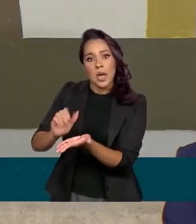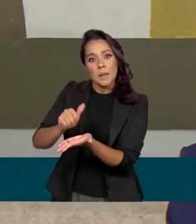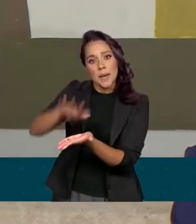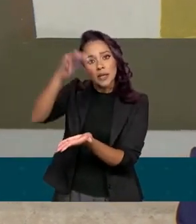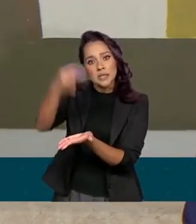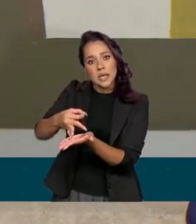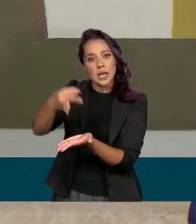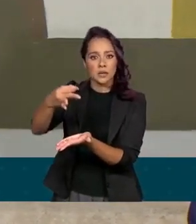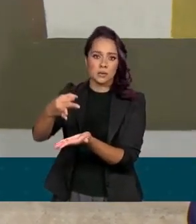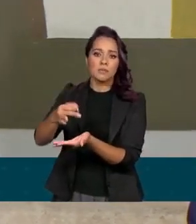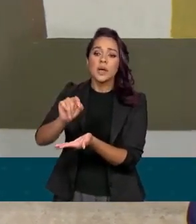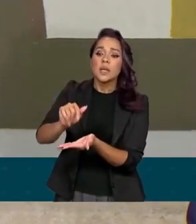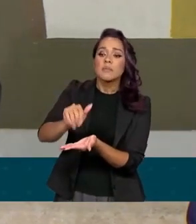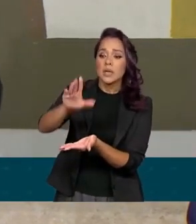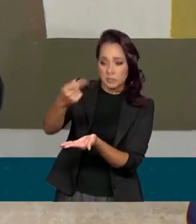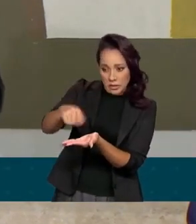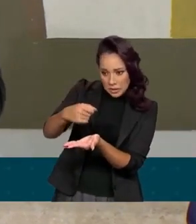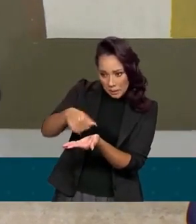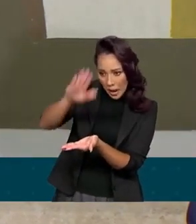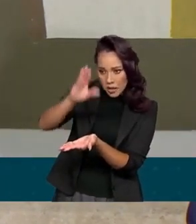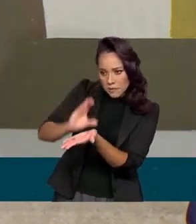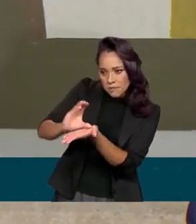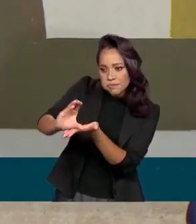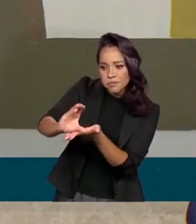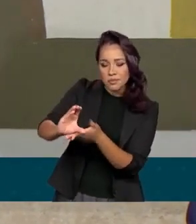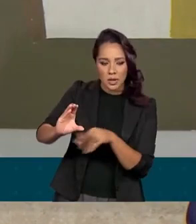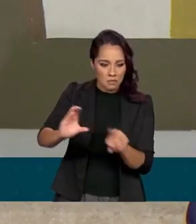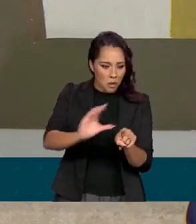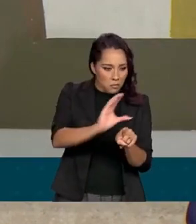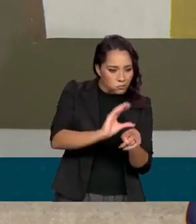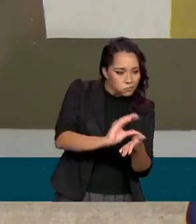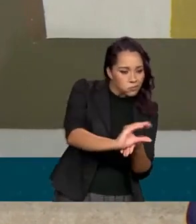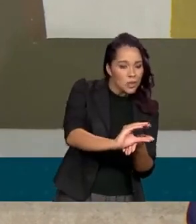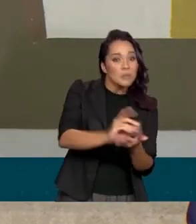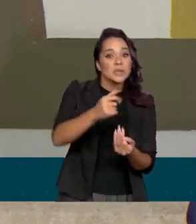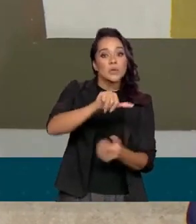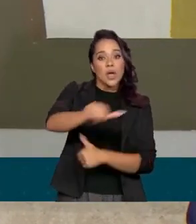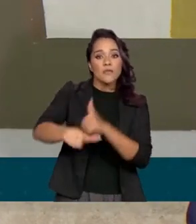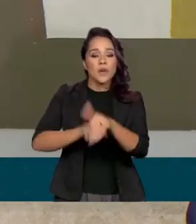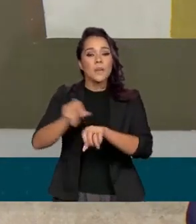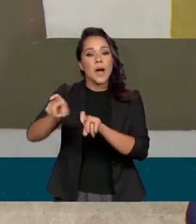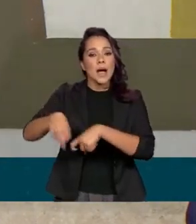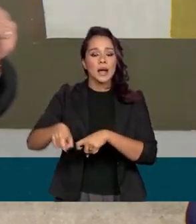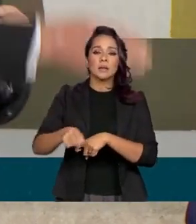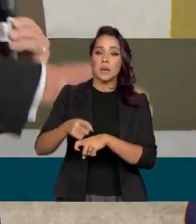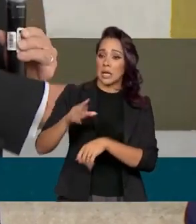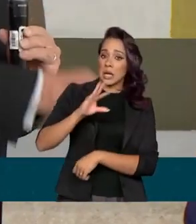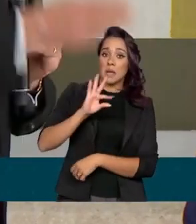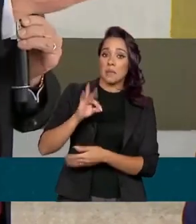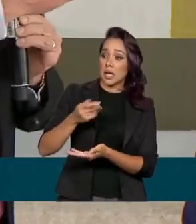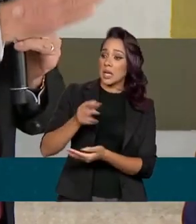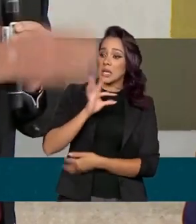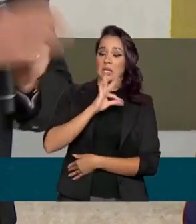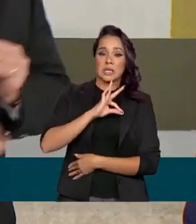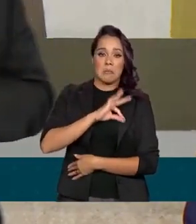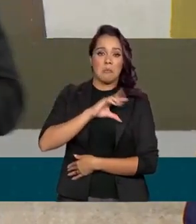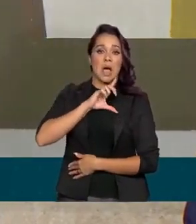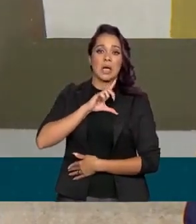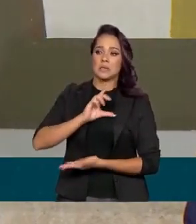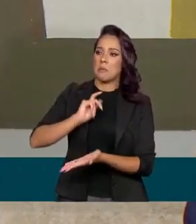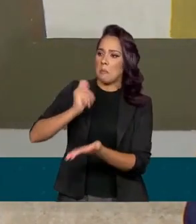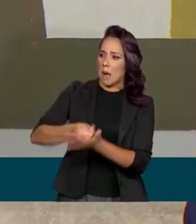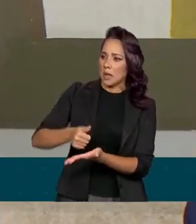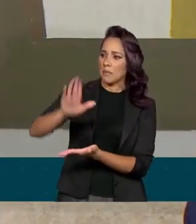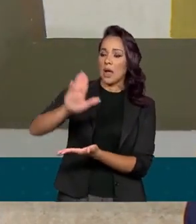mais correta para quem mais precisa. O que precisa é a gente ter uma reforma agrária para quem ganha mais, pague mais, e para quem ganha menos,